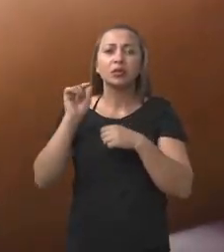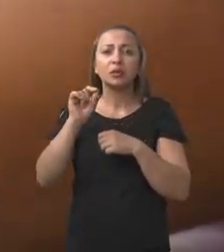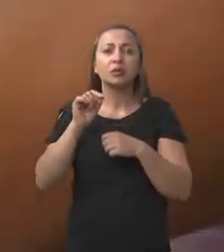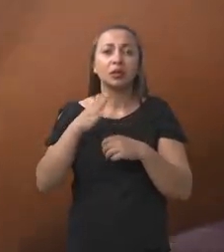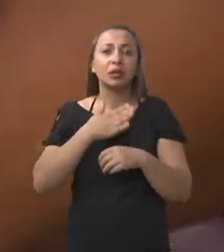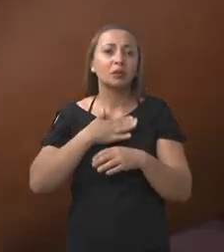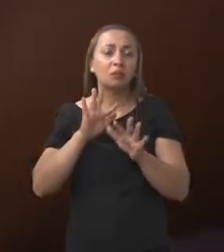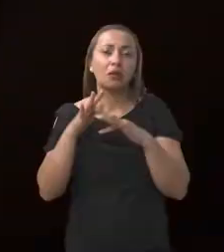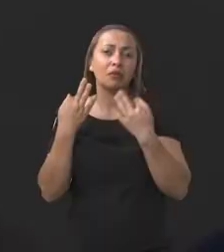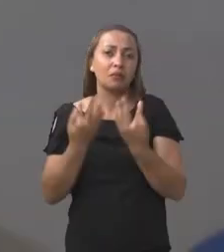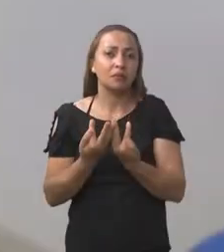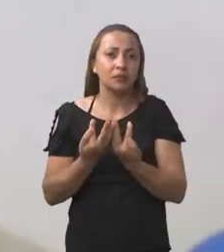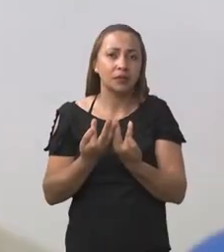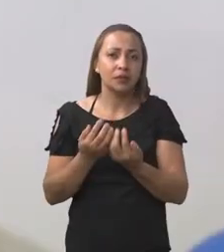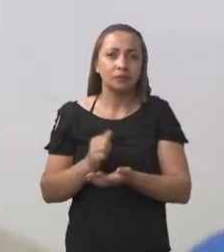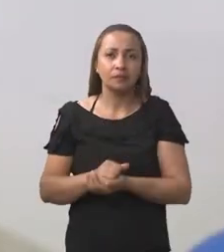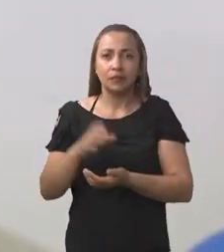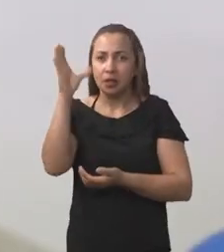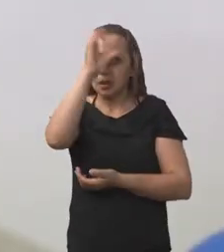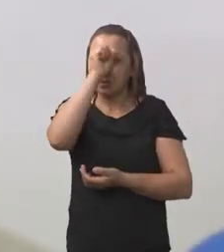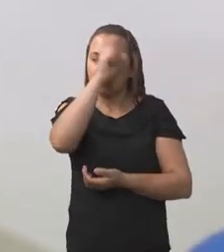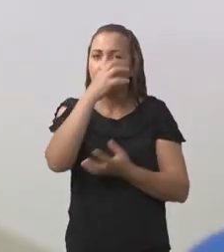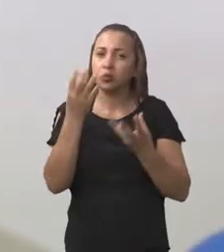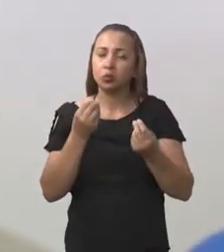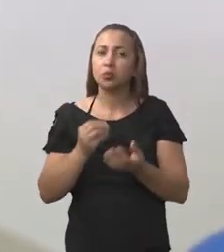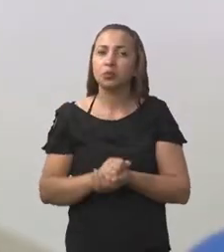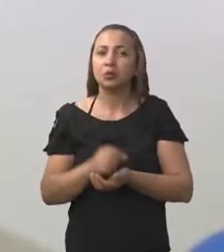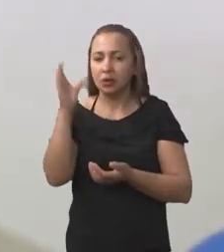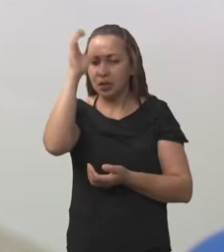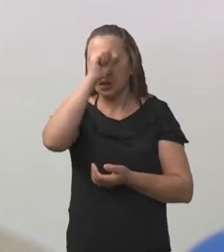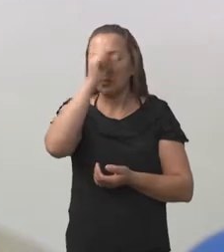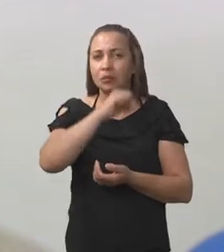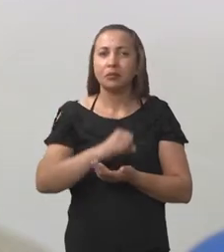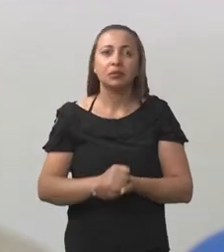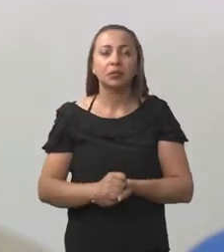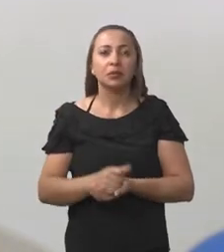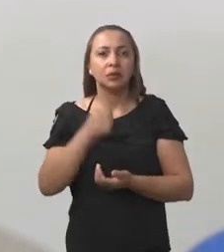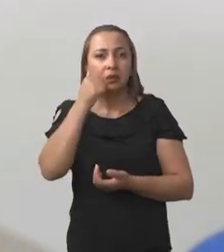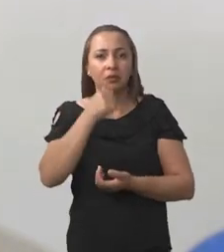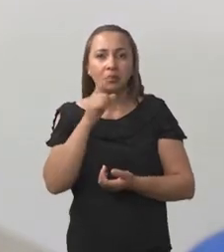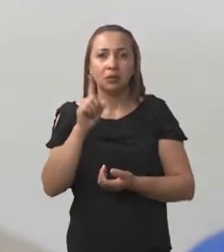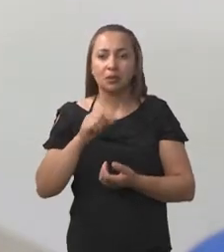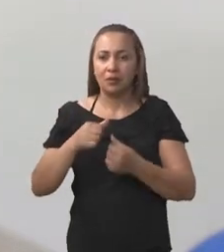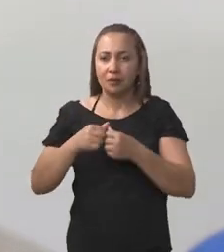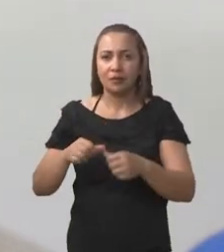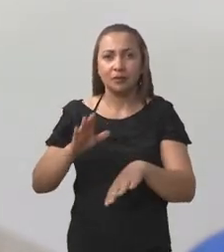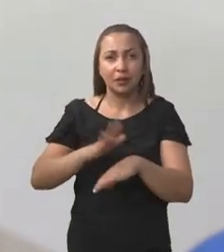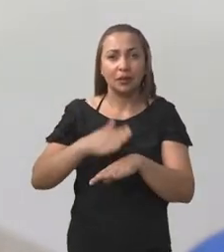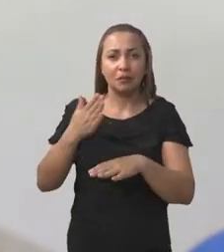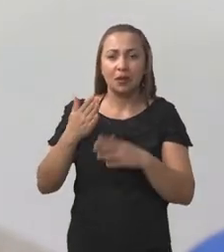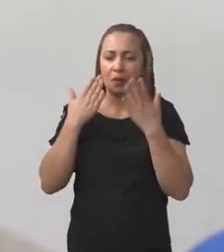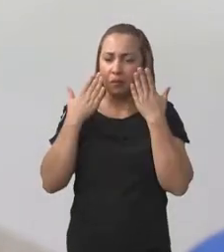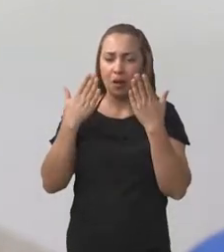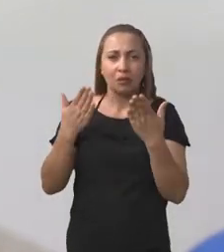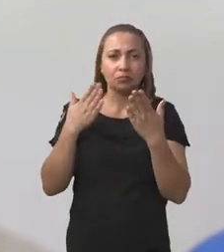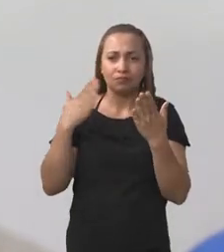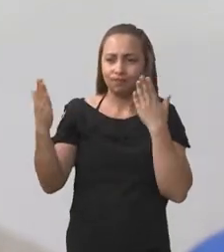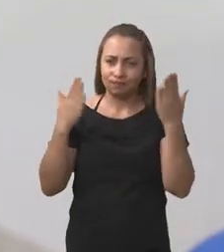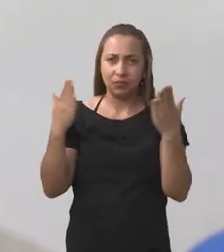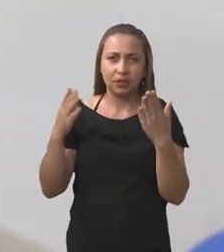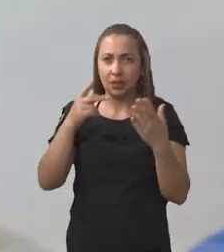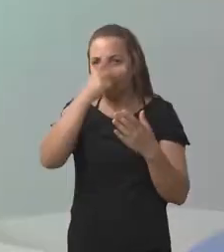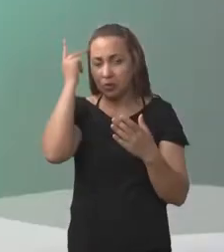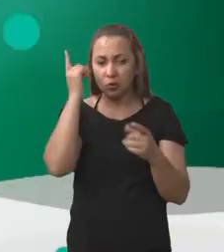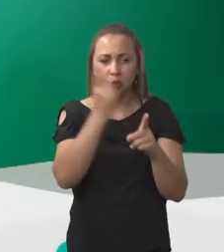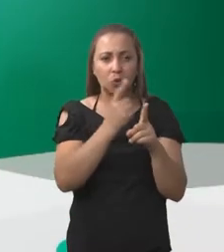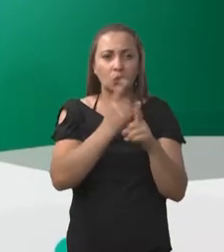da relação. Eu aprendi muita coisa, aprendi assim sobre assim que a pessoa não fica assim mais uma comparação. A pessoa arruma